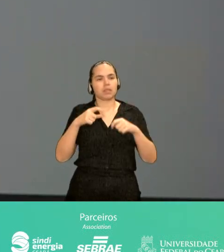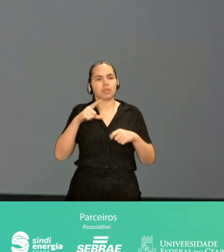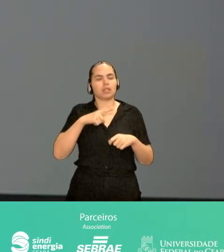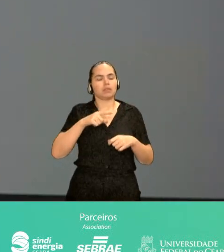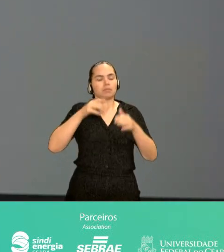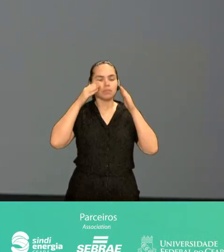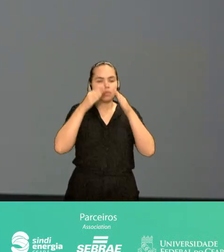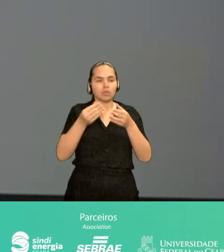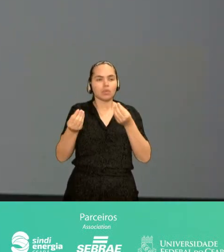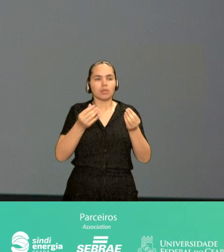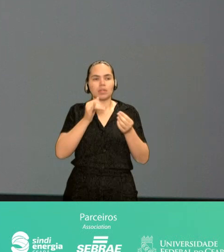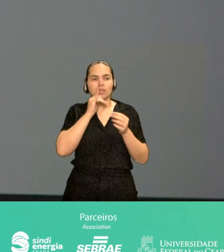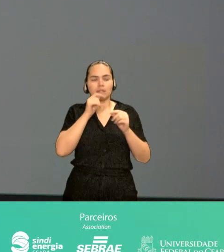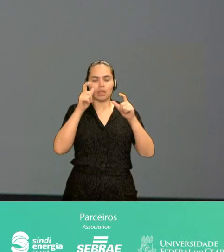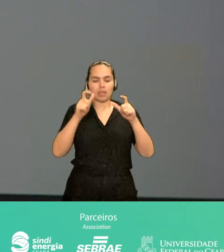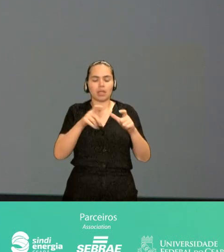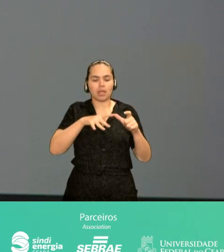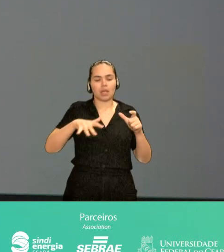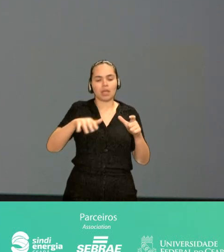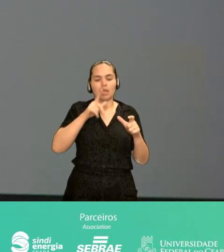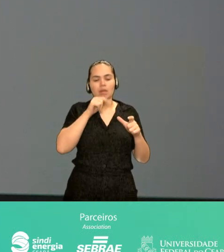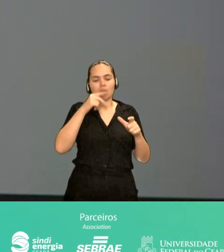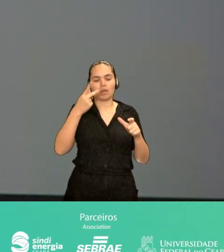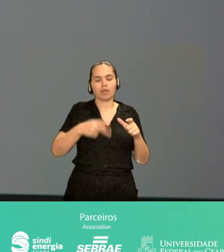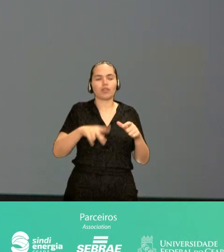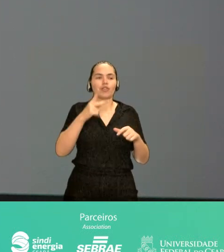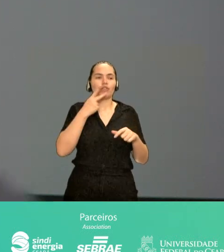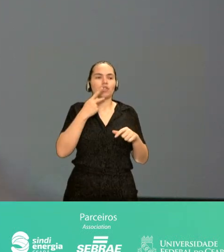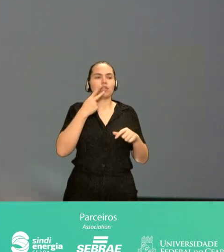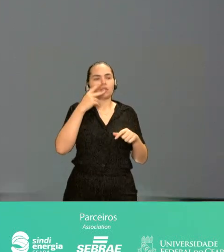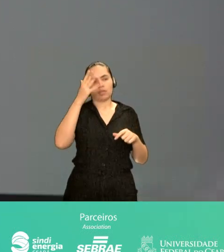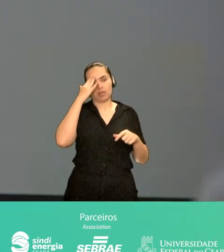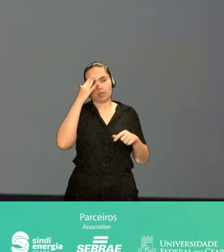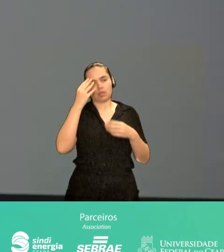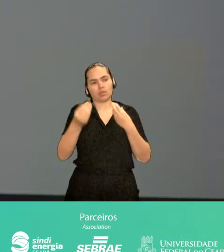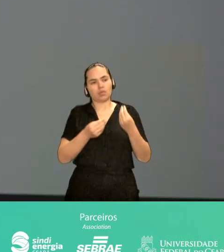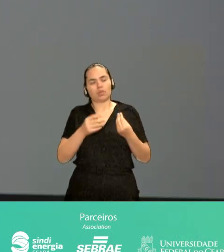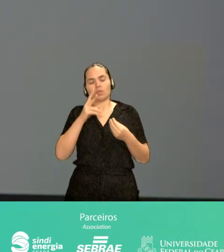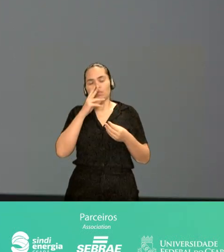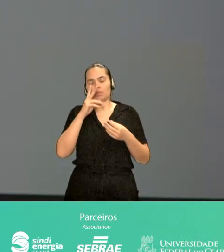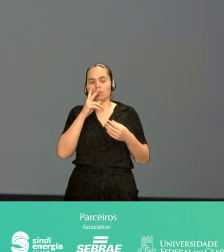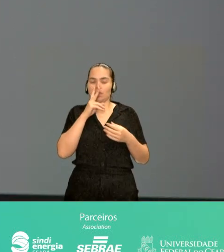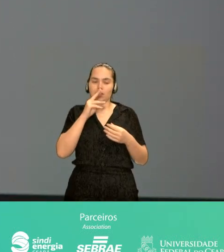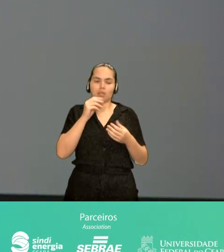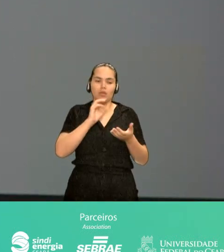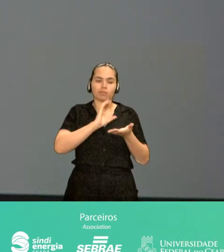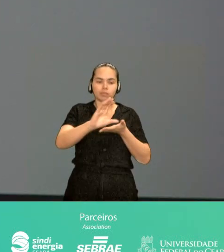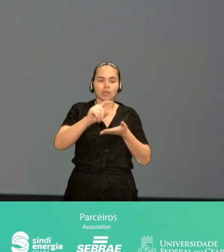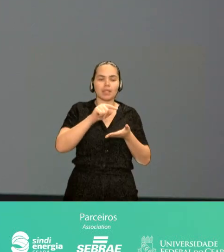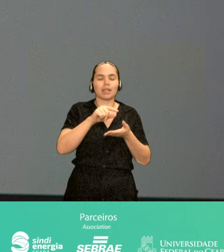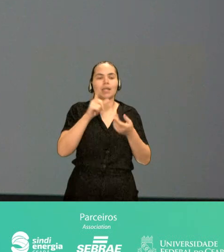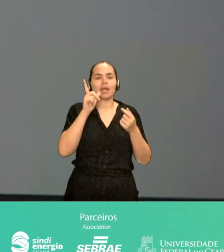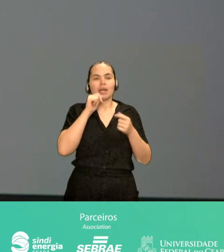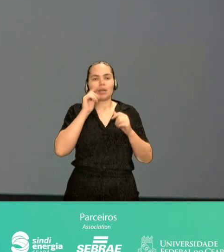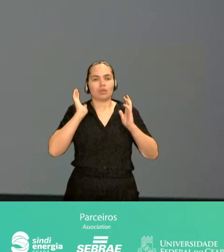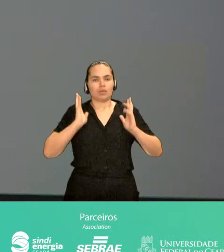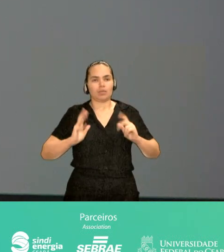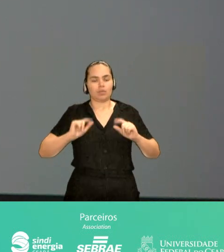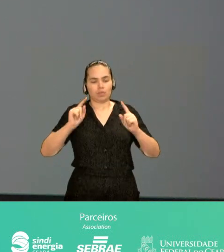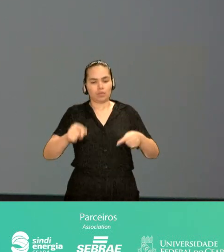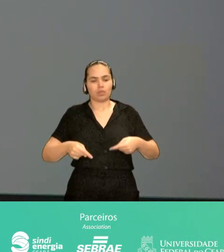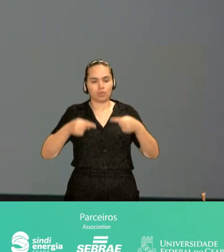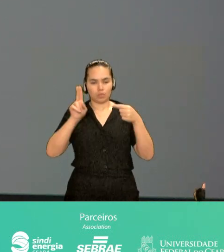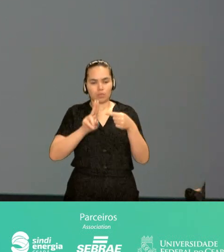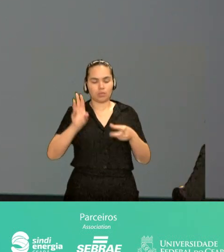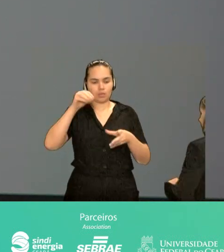this tensão da concern Companhia de Águas de with the Fortaleza local players, de fornecer for água local tratada, água de utility reuso para as